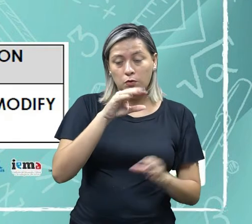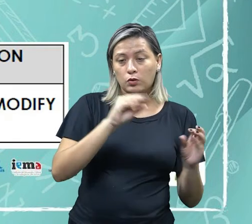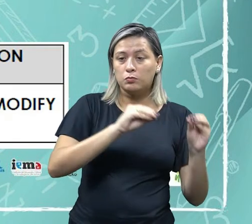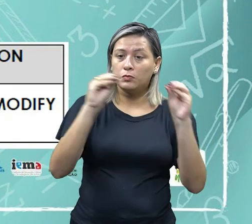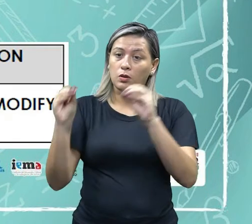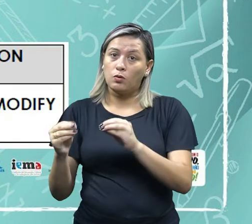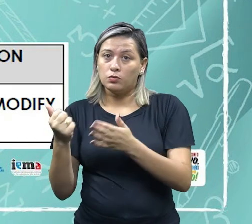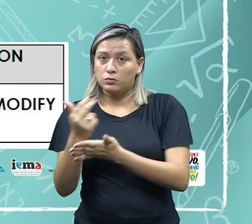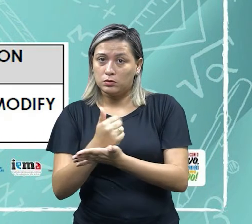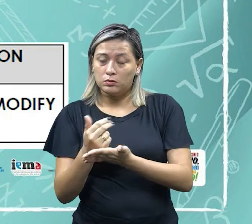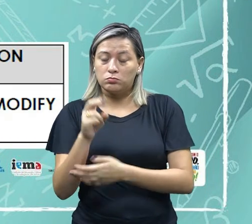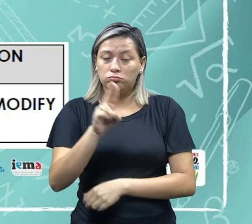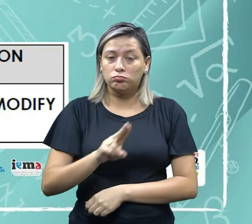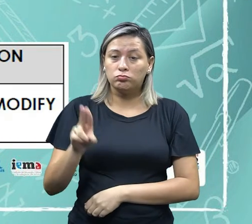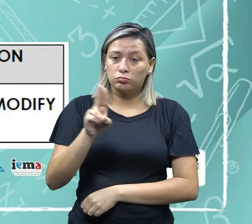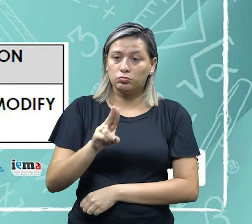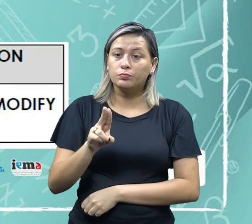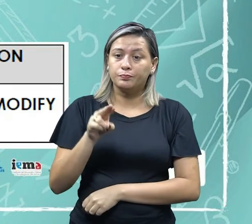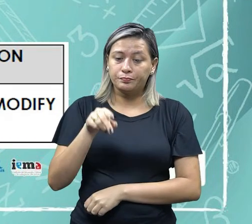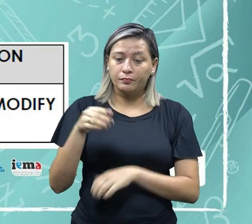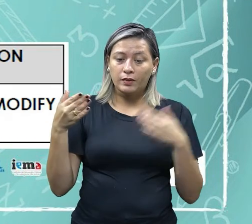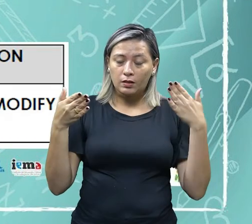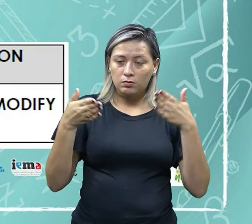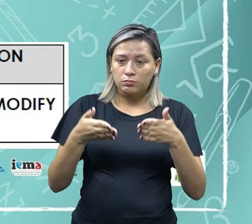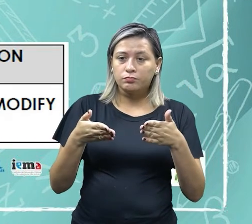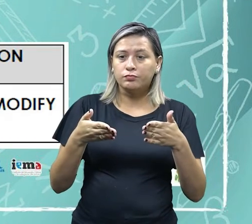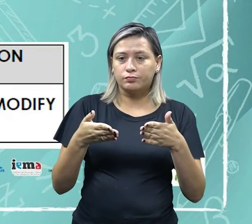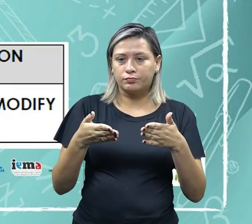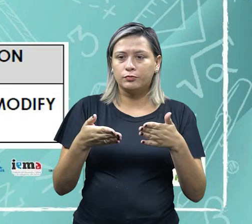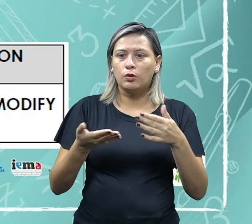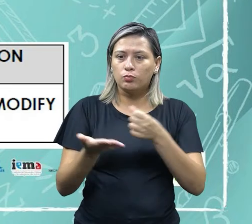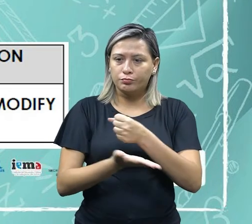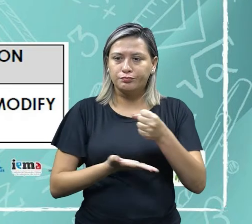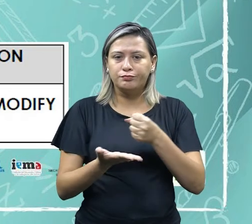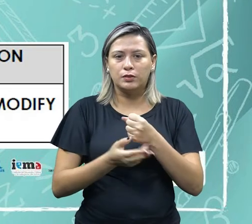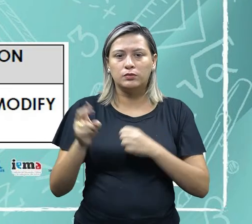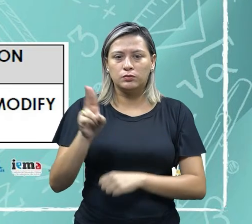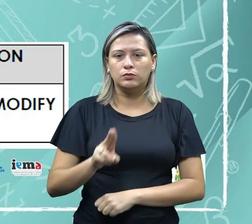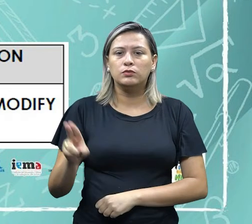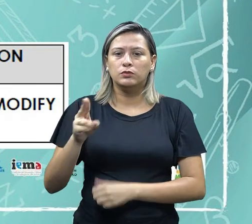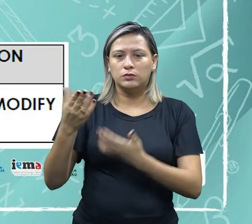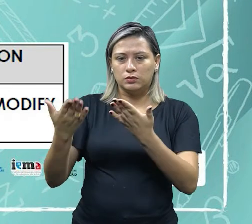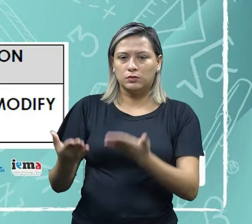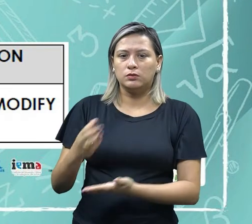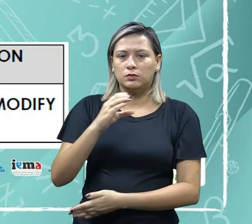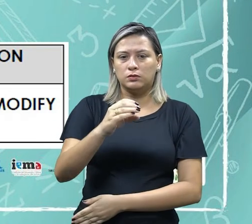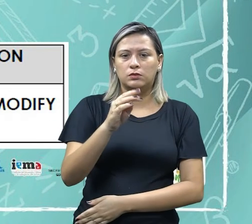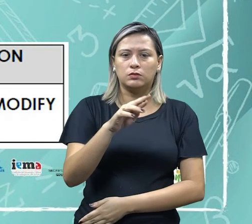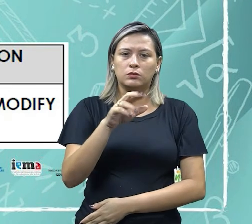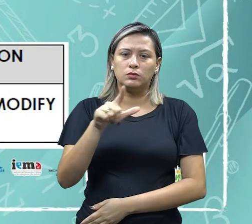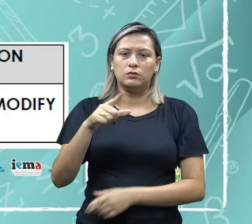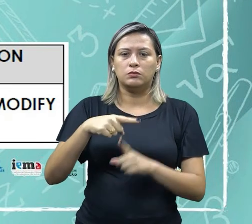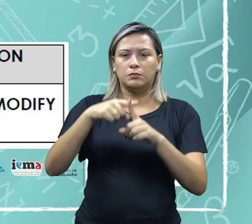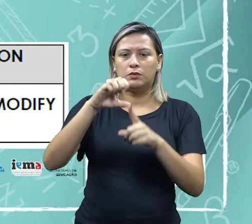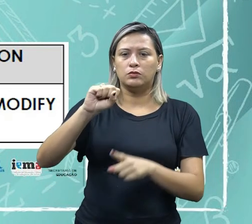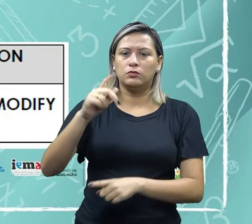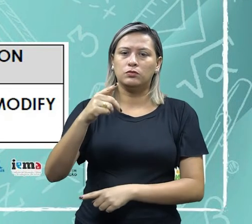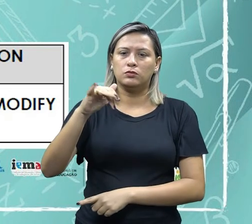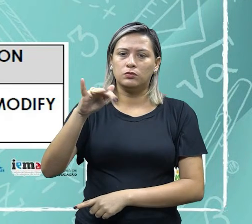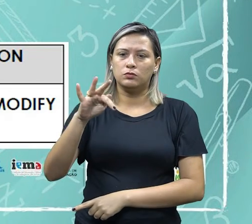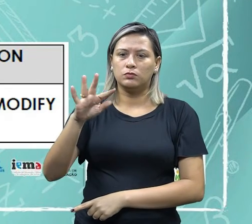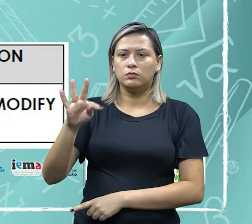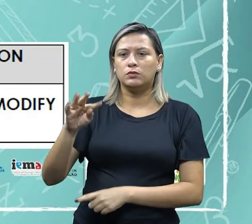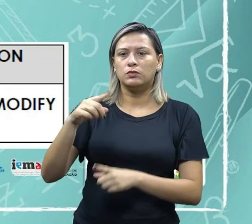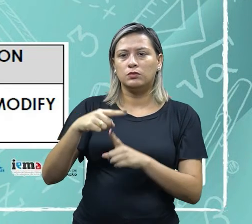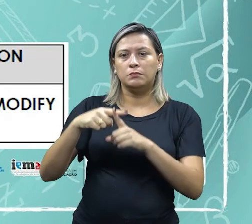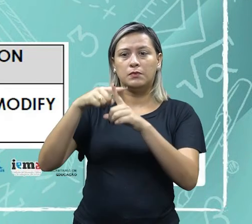objeto para outro, tomando um ponto do desenho como referência, utiliza-se o comando Ctrl+Shift+C e